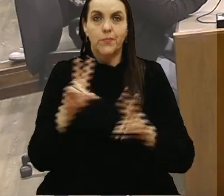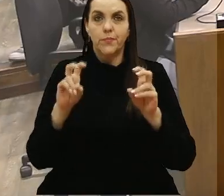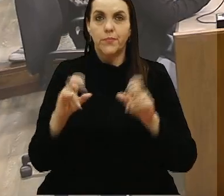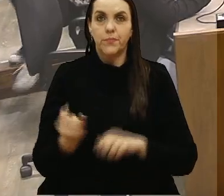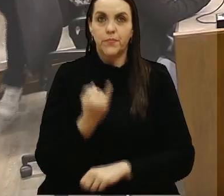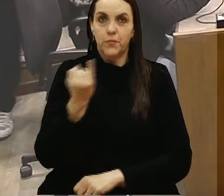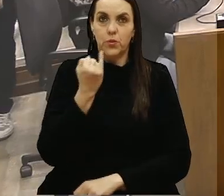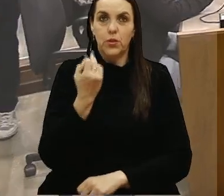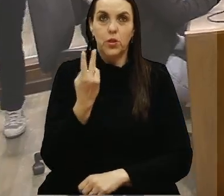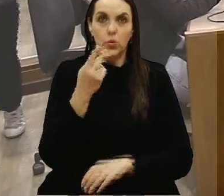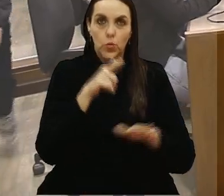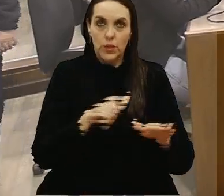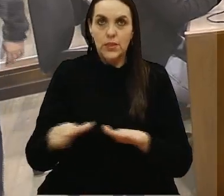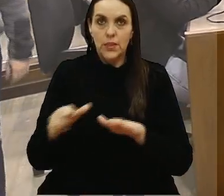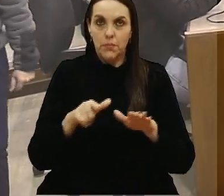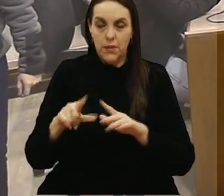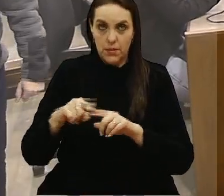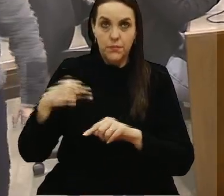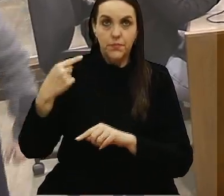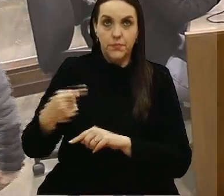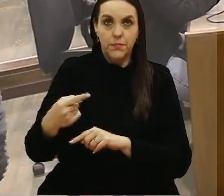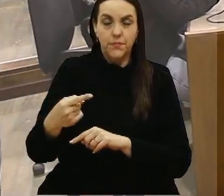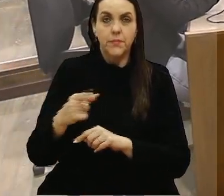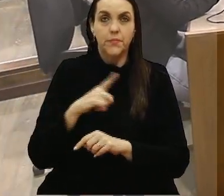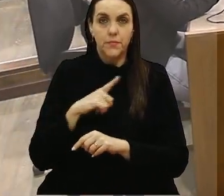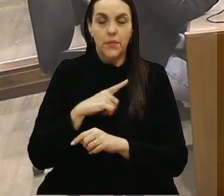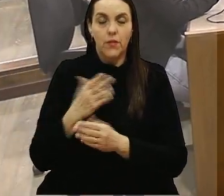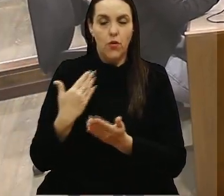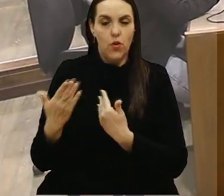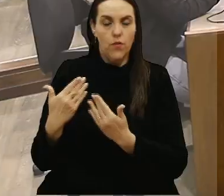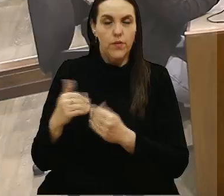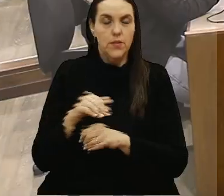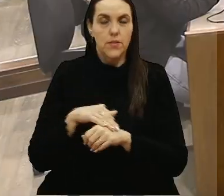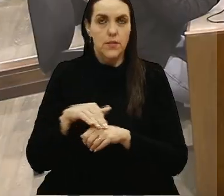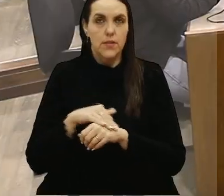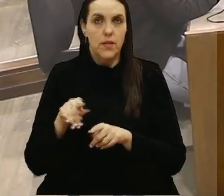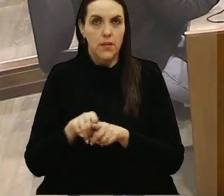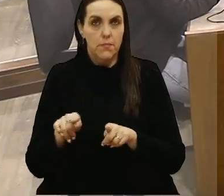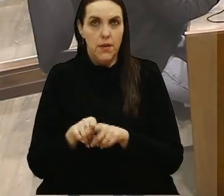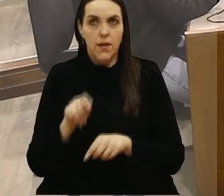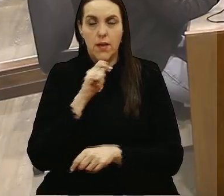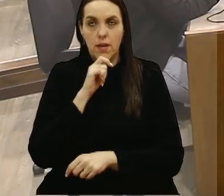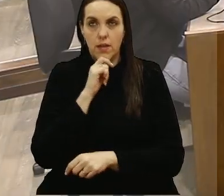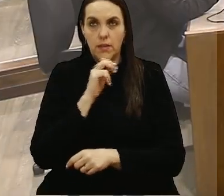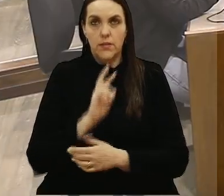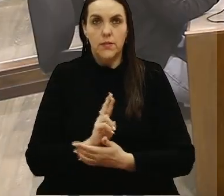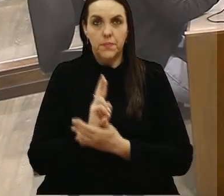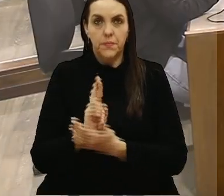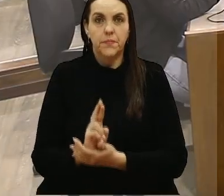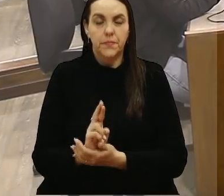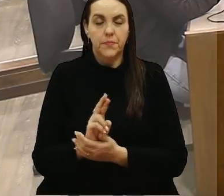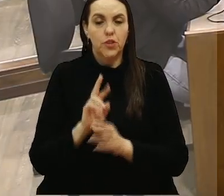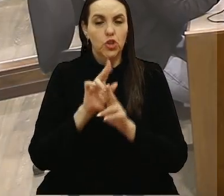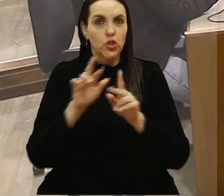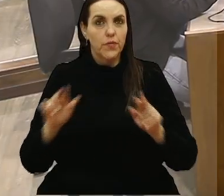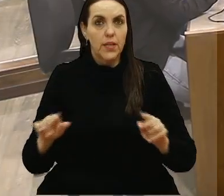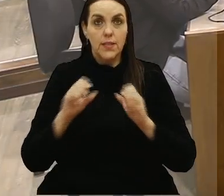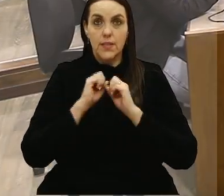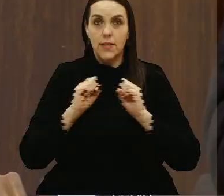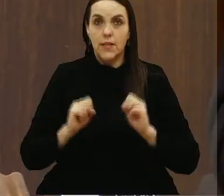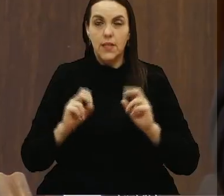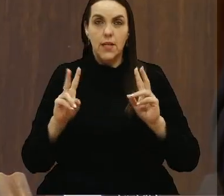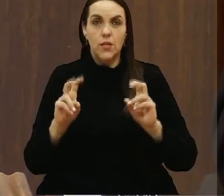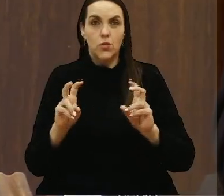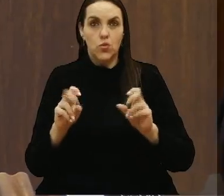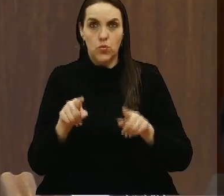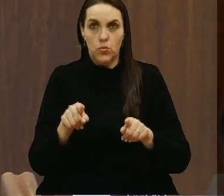Daqui a 2 semanas nós teremos, ainda vou dialogar com o pessoal da frente, mas uma reunião com os diferentes as diferentes secretarias para tratar sobre esse assunto.